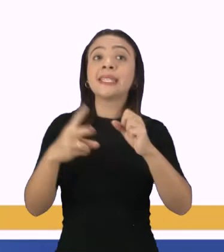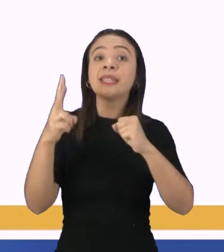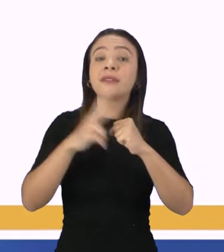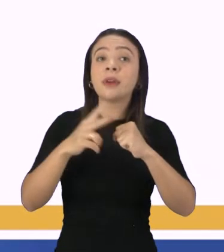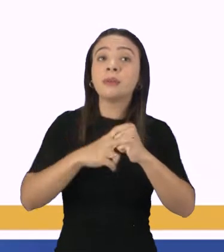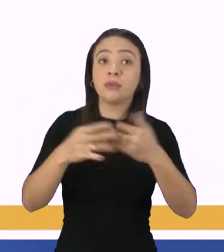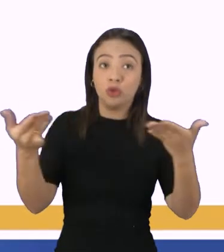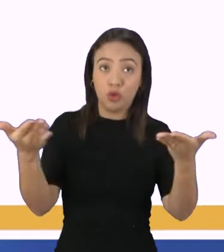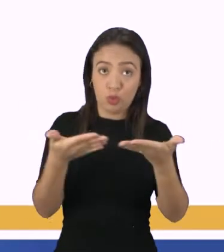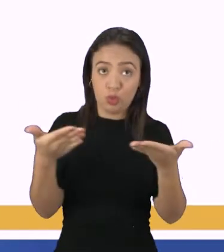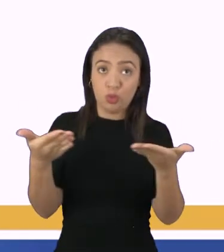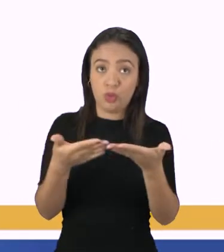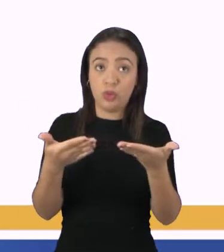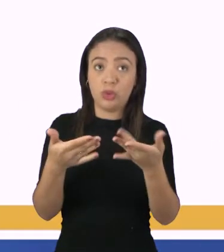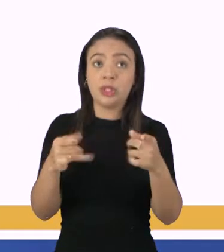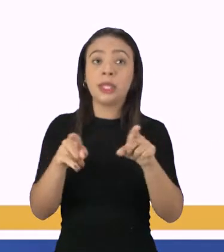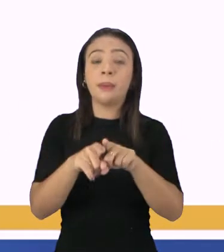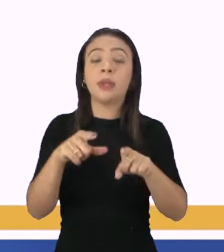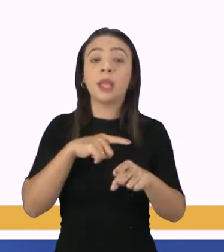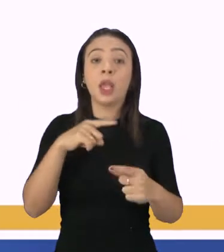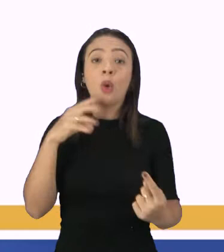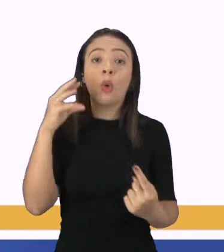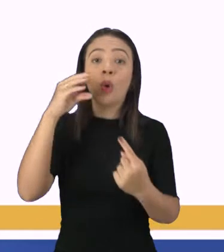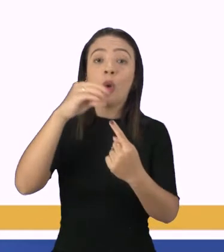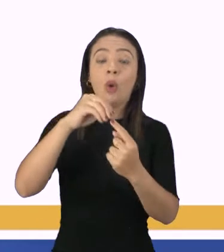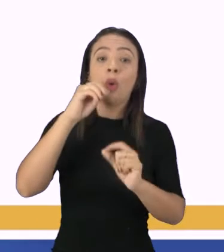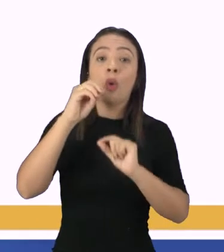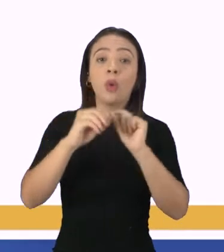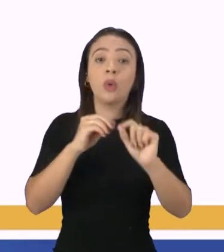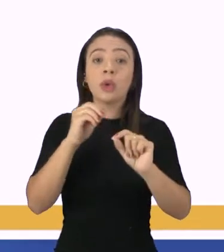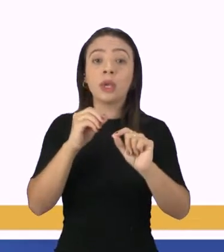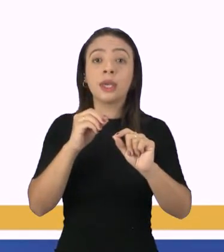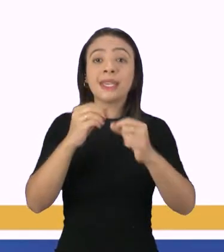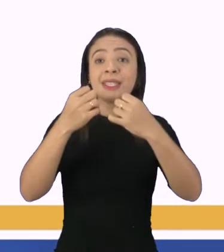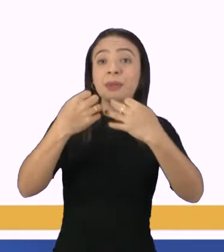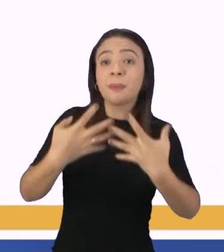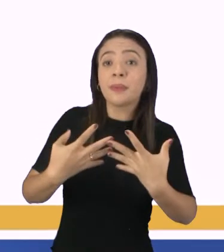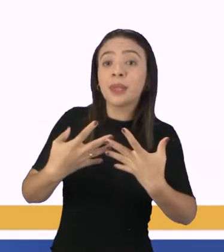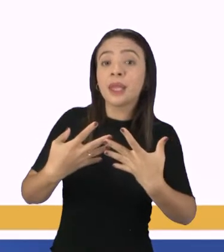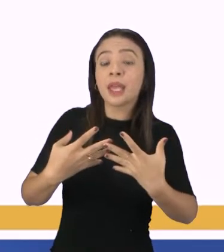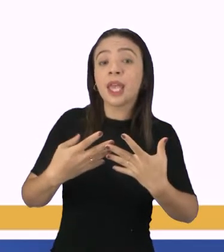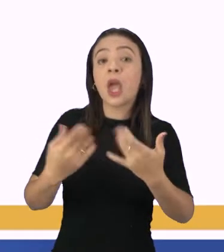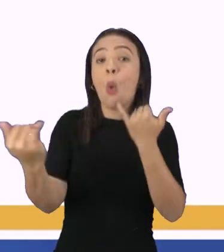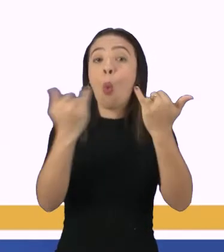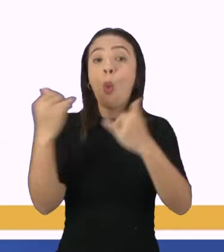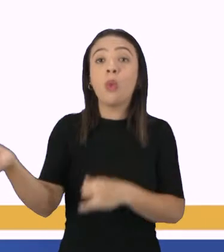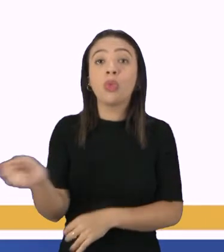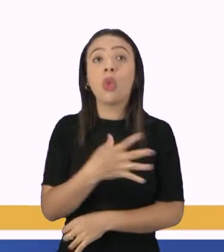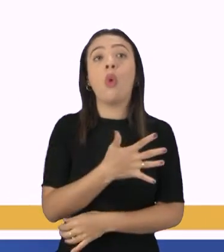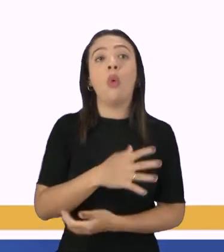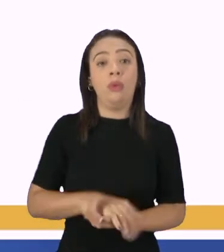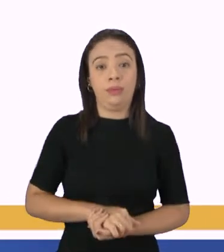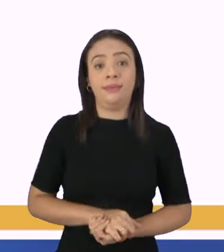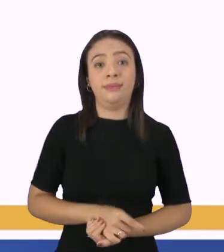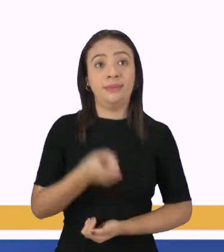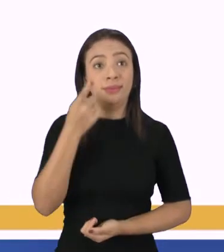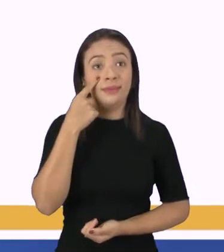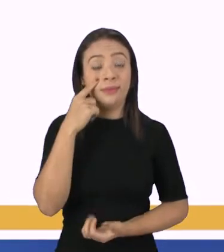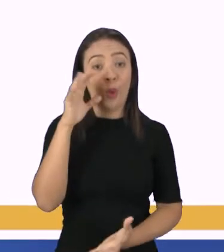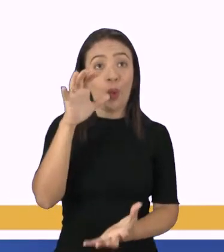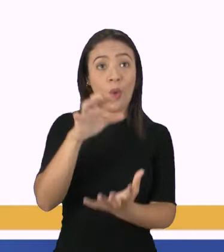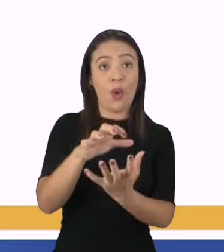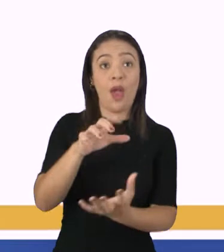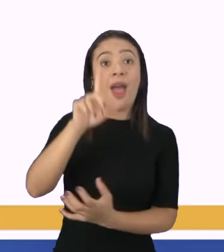Apresenta verbos no presente, produzindo efeito de sentido de atualidade da notícia. Observe,